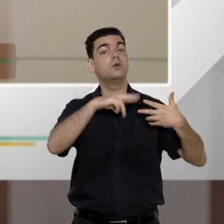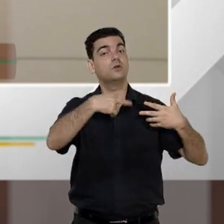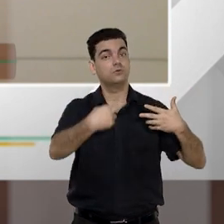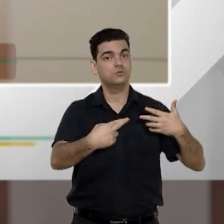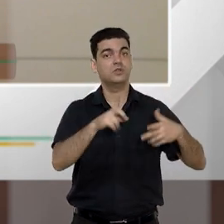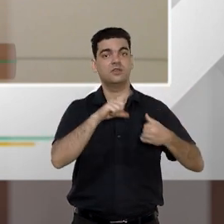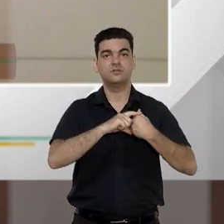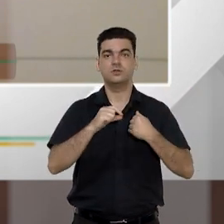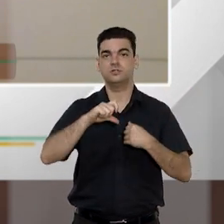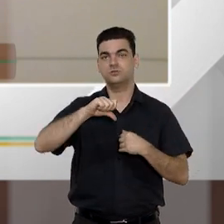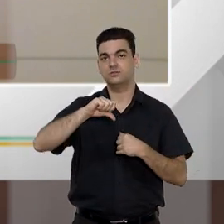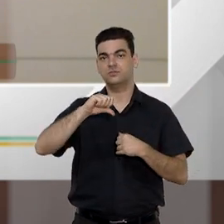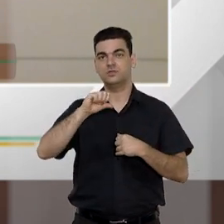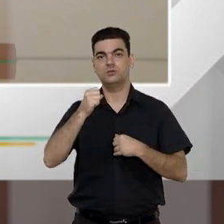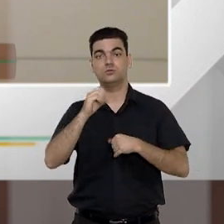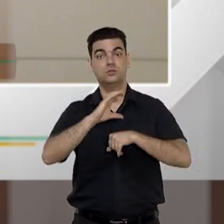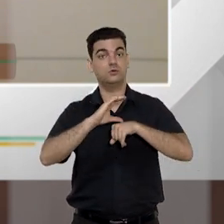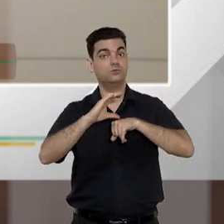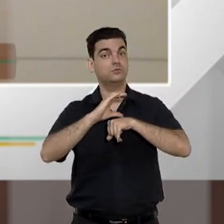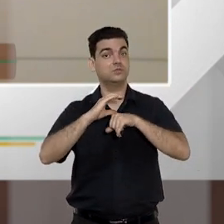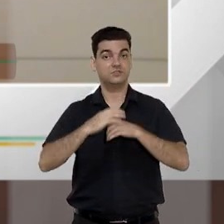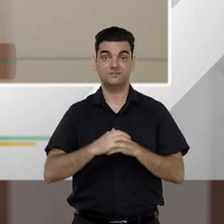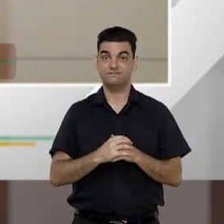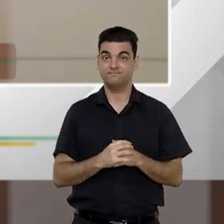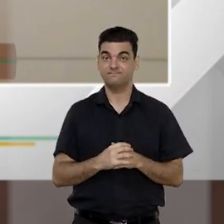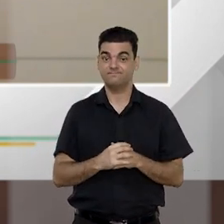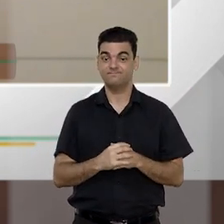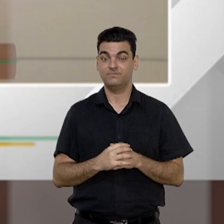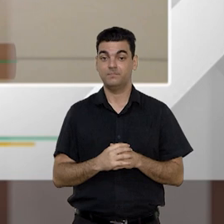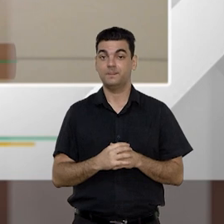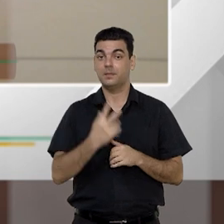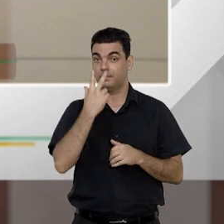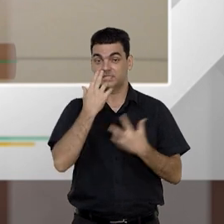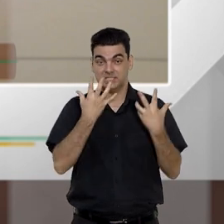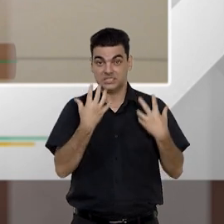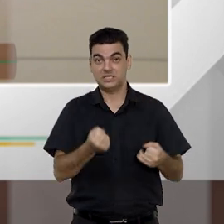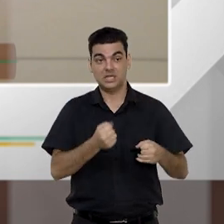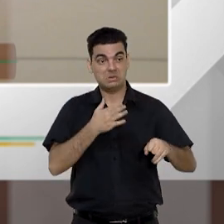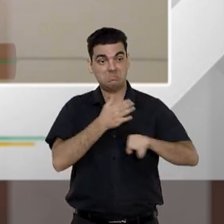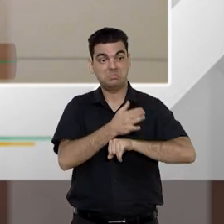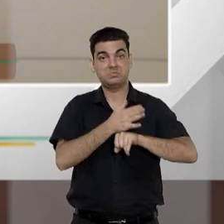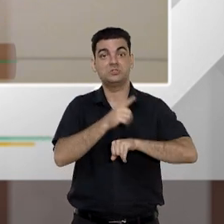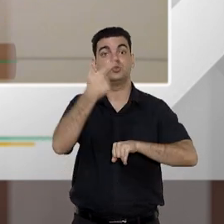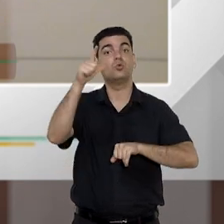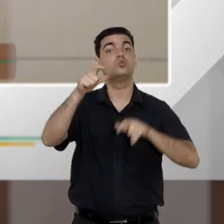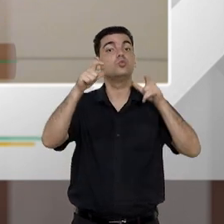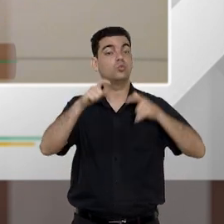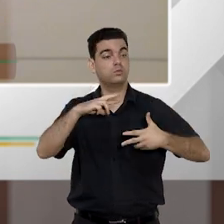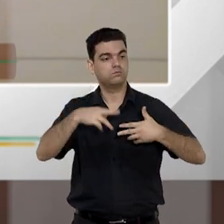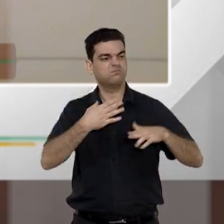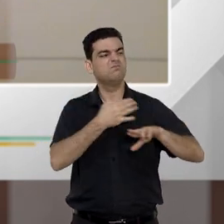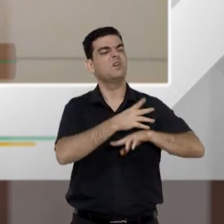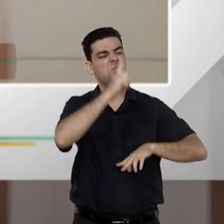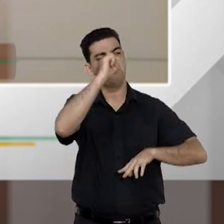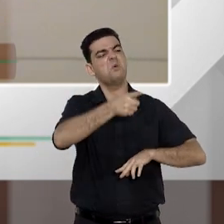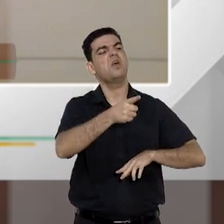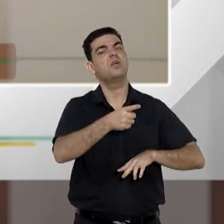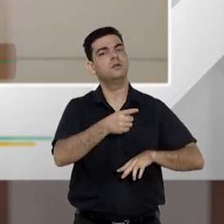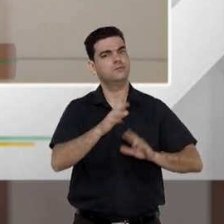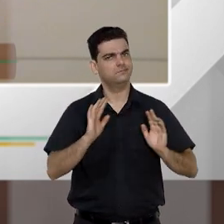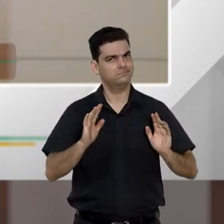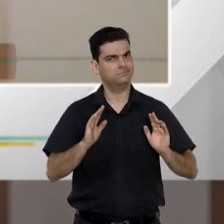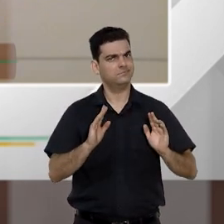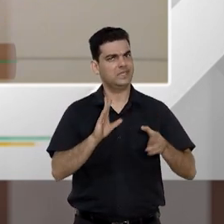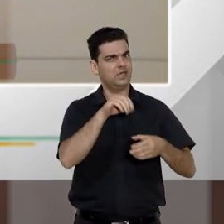turmas recursais, indicadas no artigo 98 da Constituição, ou seja, autorizando uma interferência de outro órgão